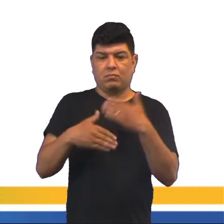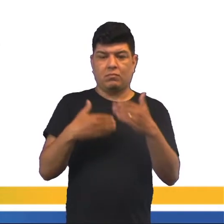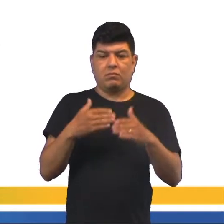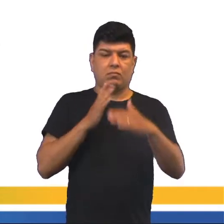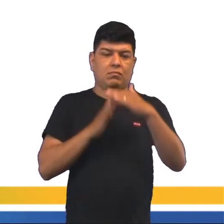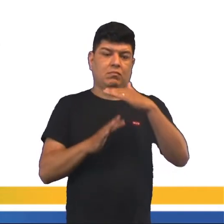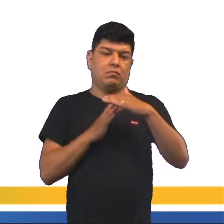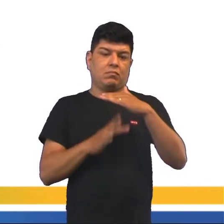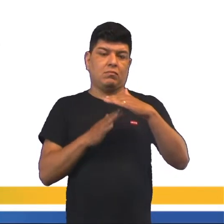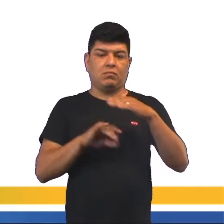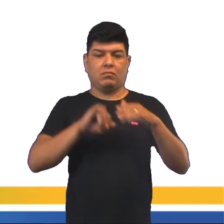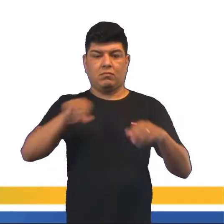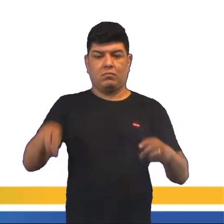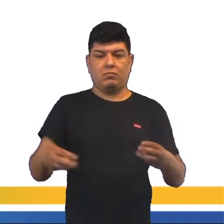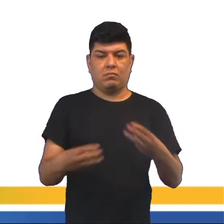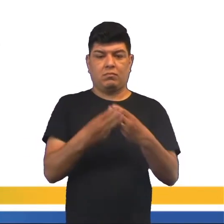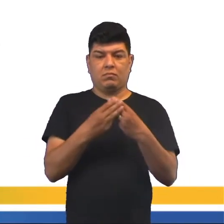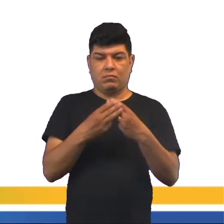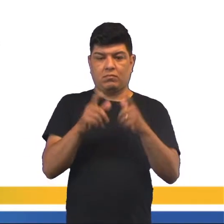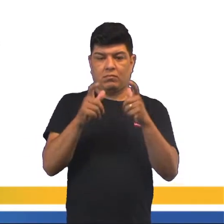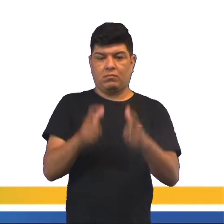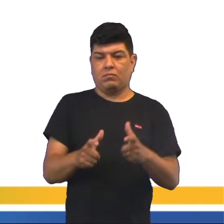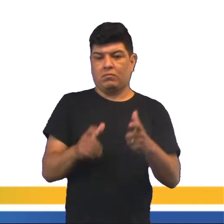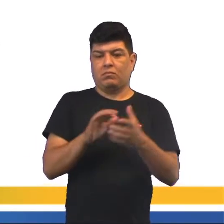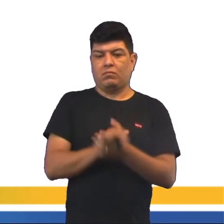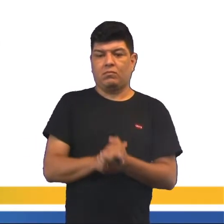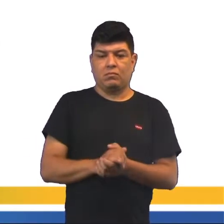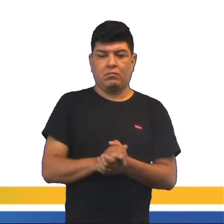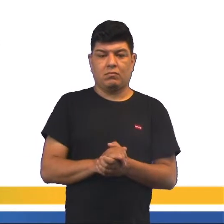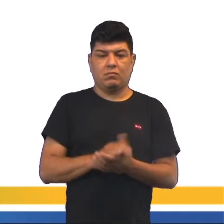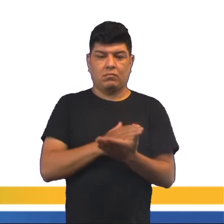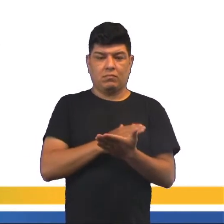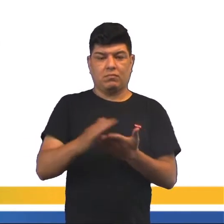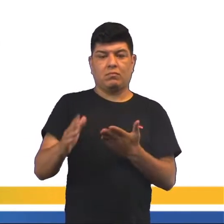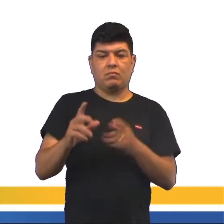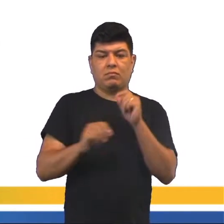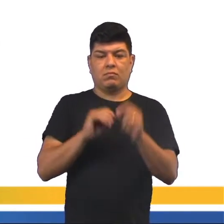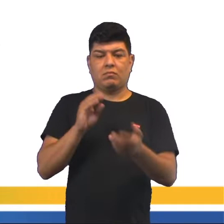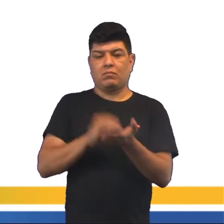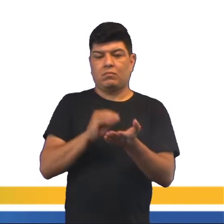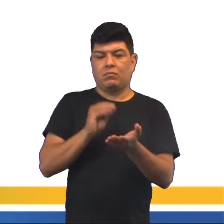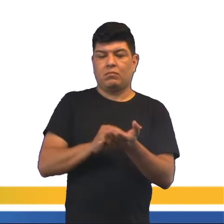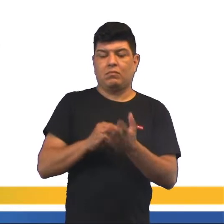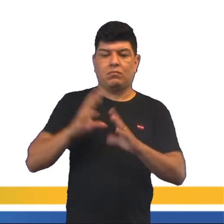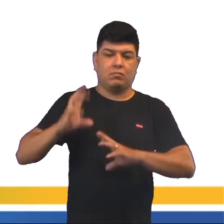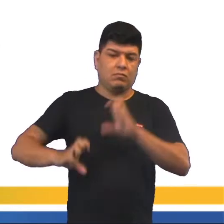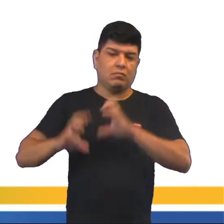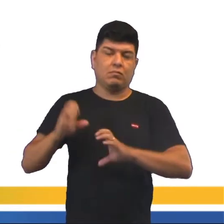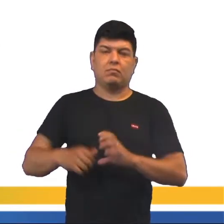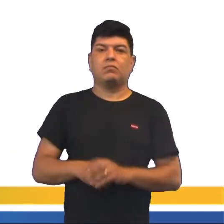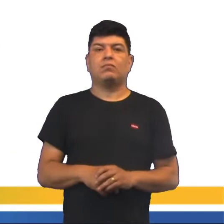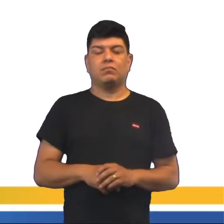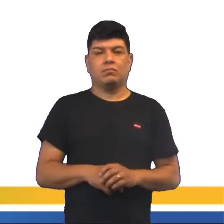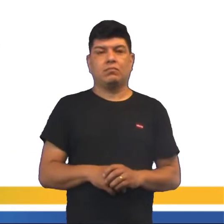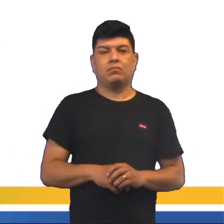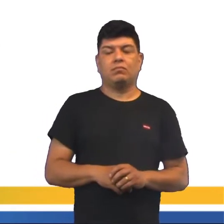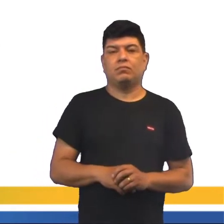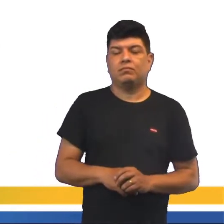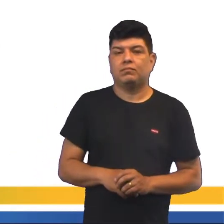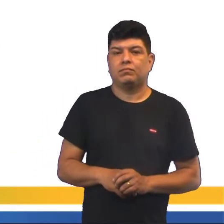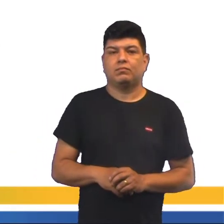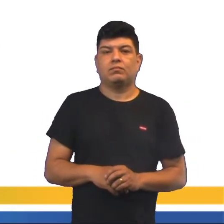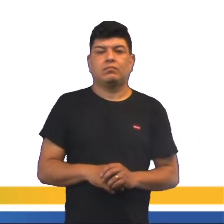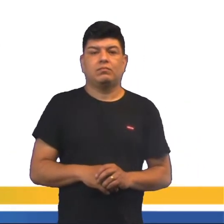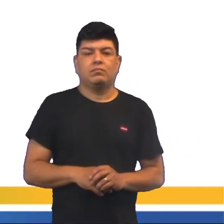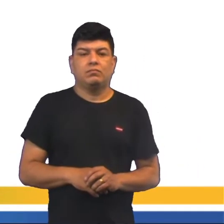gradativo processo migratório de judeus para a região da Palestina, que foi, ao menos inicialmente, marcado pela ausência de